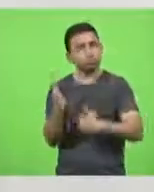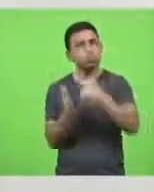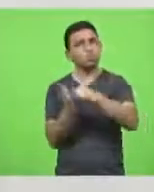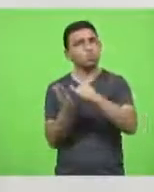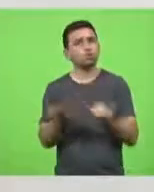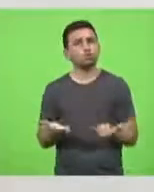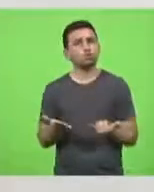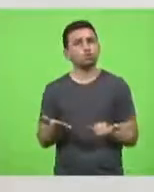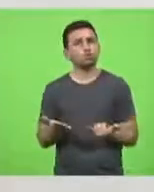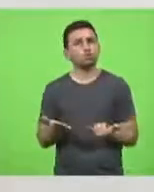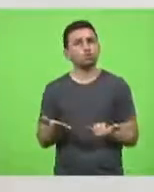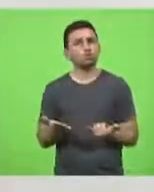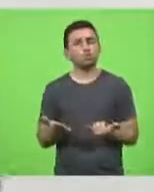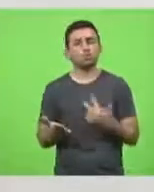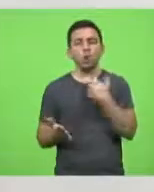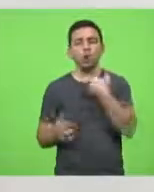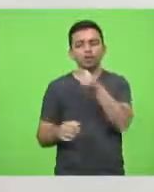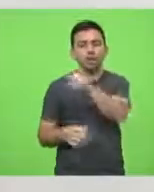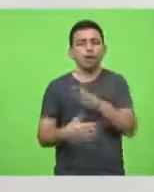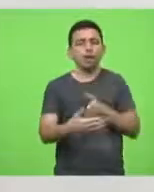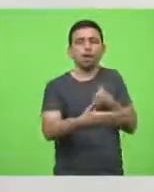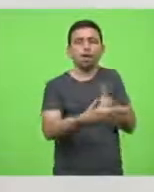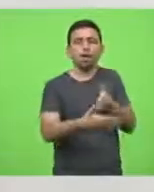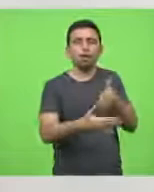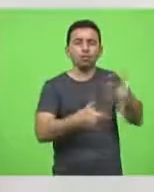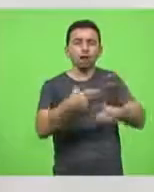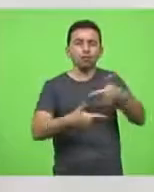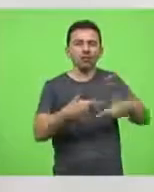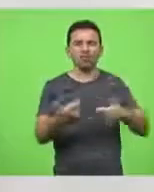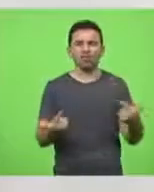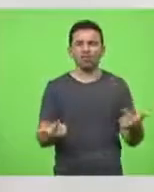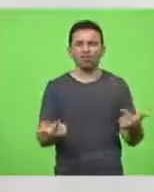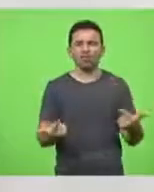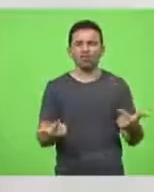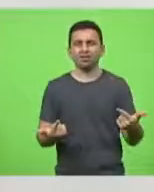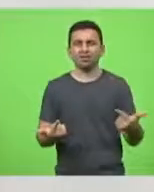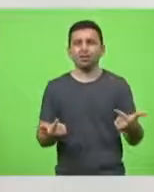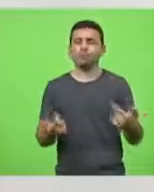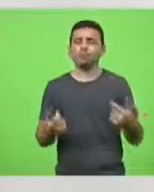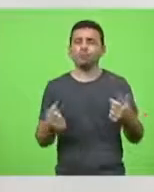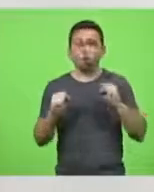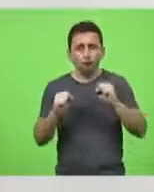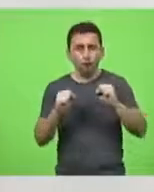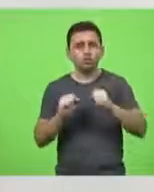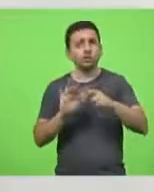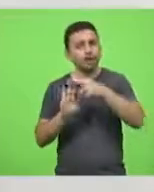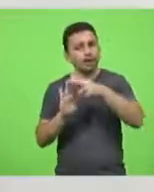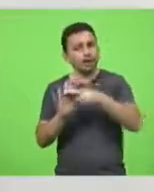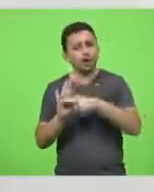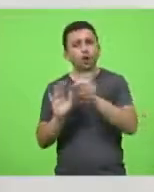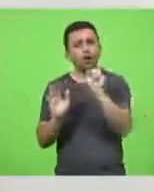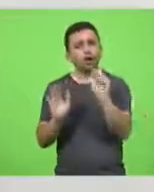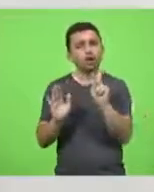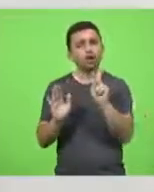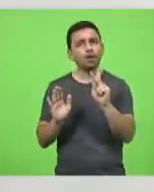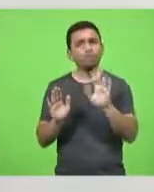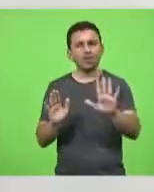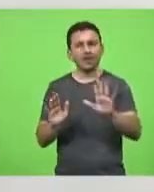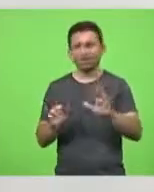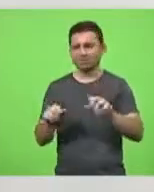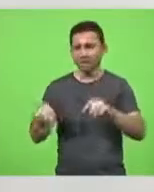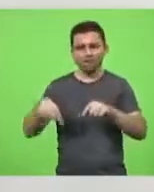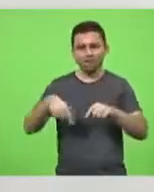uma restrição, máscara, limitar, mas deixar, fazer a pessoa não trabalhar, isso não pode